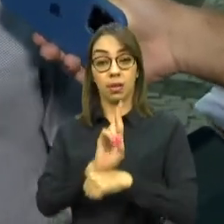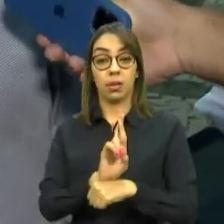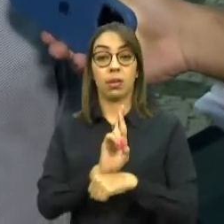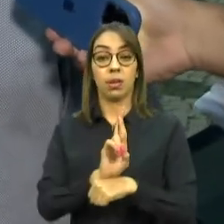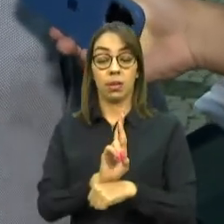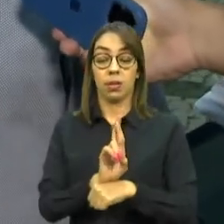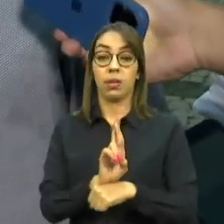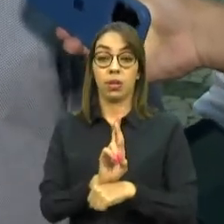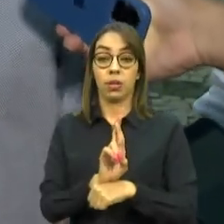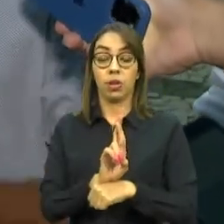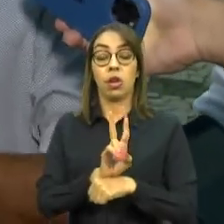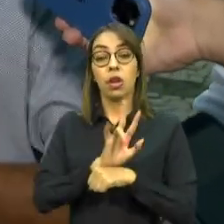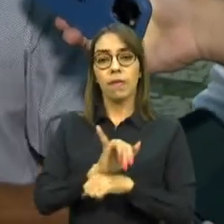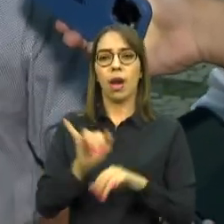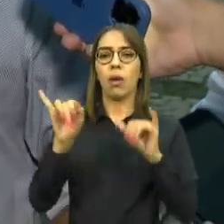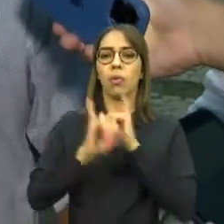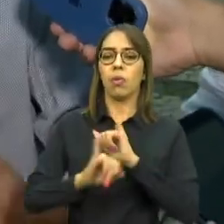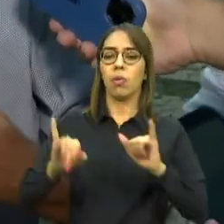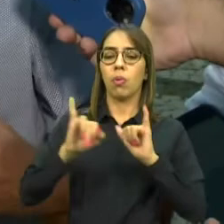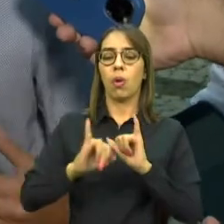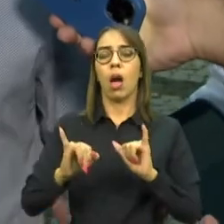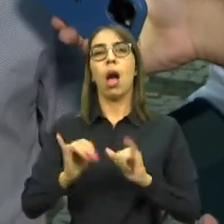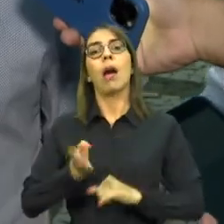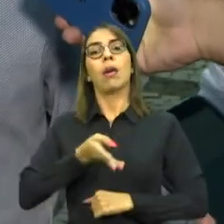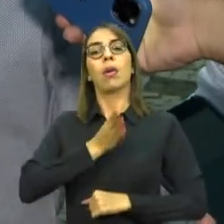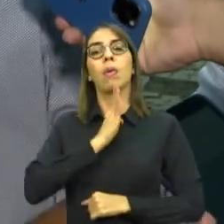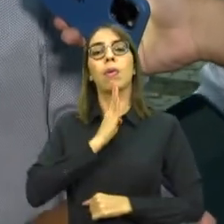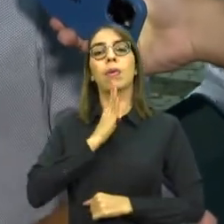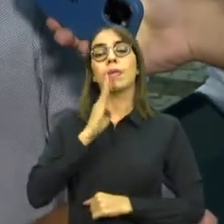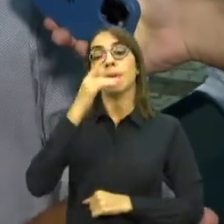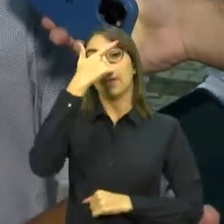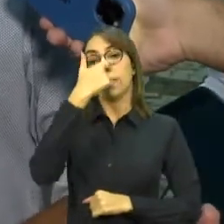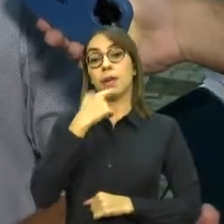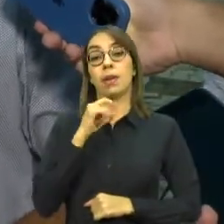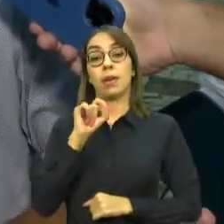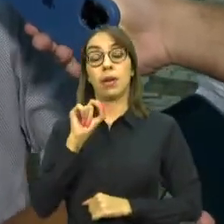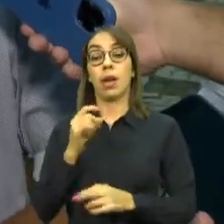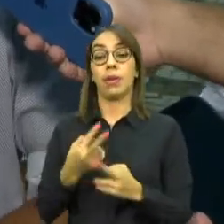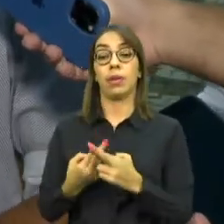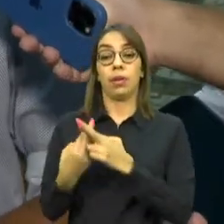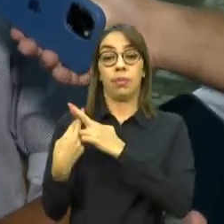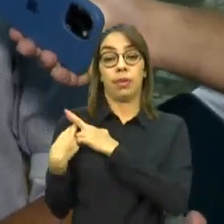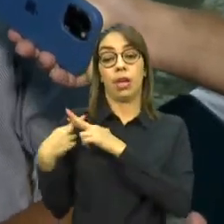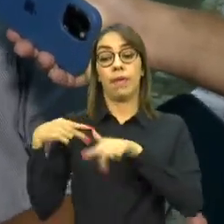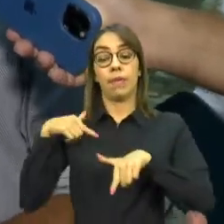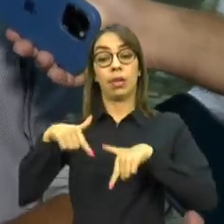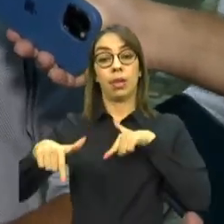sejam conhecidos pelo que está sendo feito, pelo trabalho que está sendo realizado por todos os parlamentares.